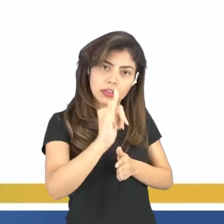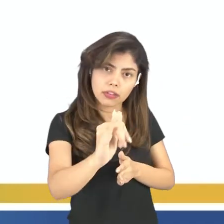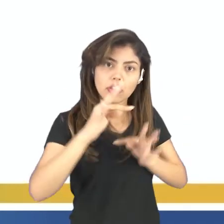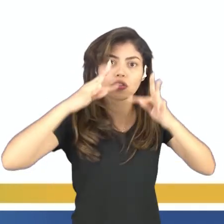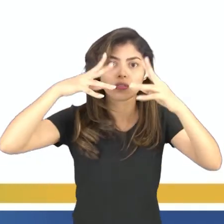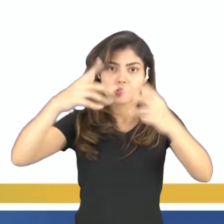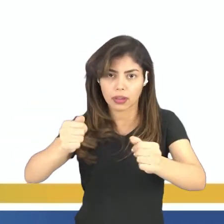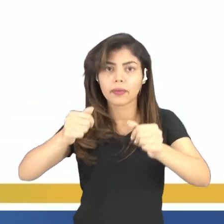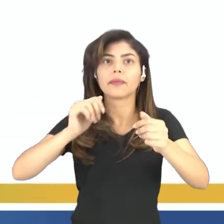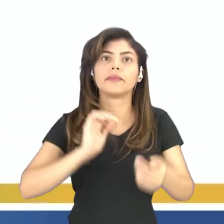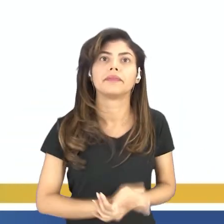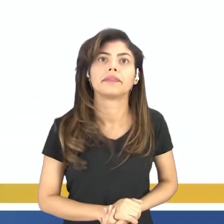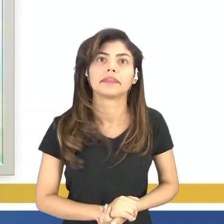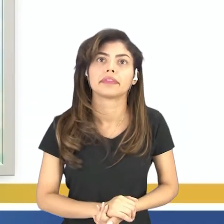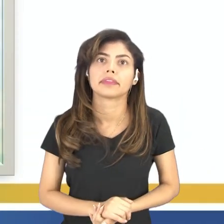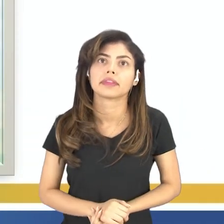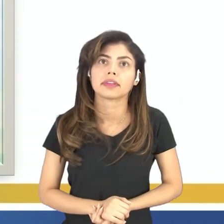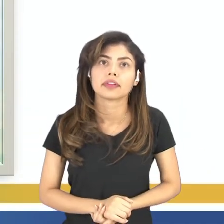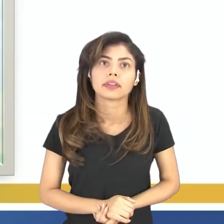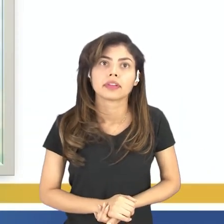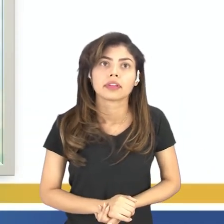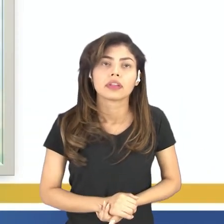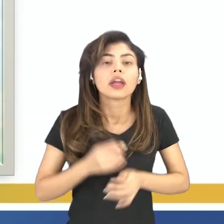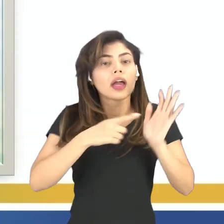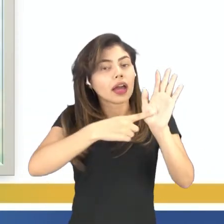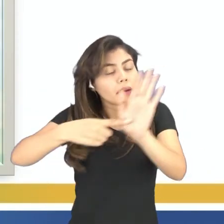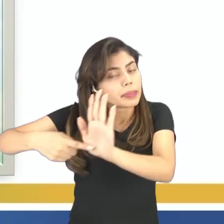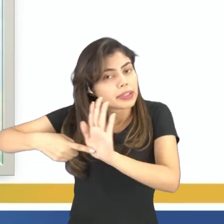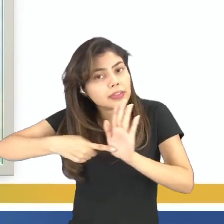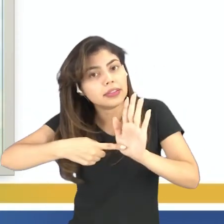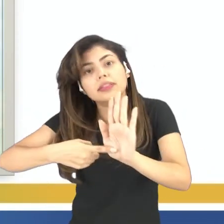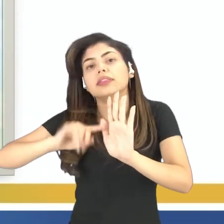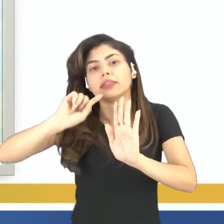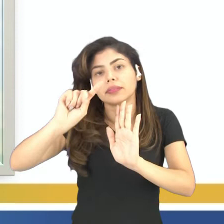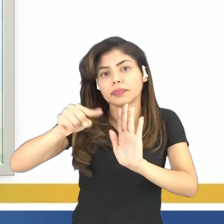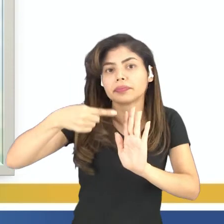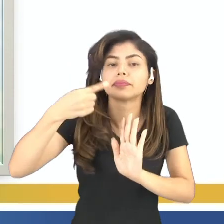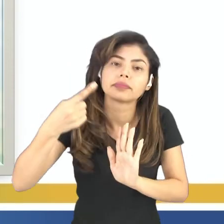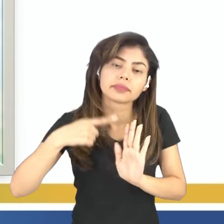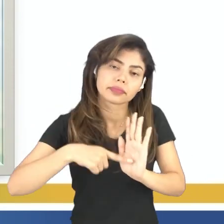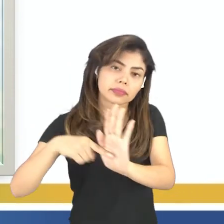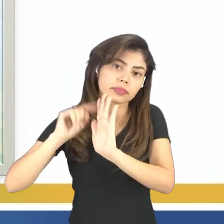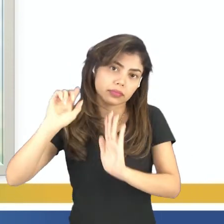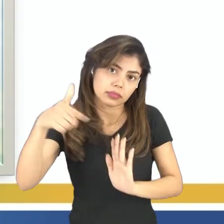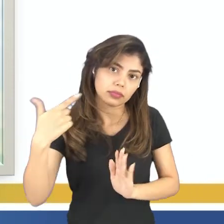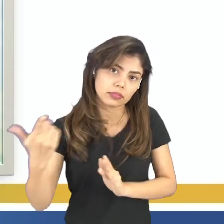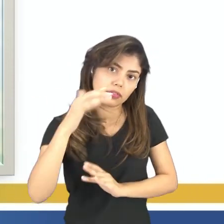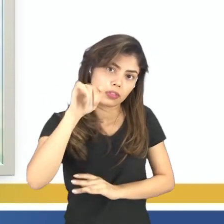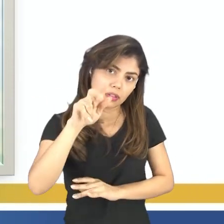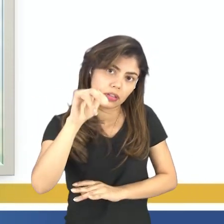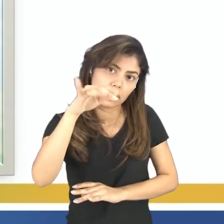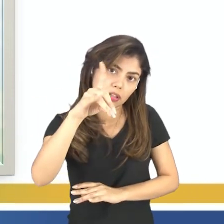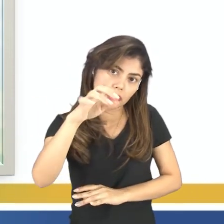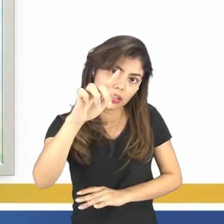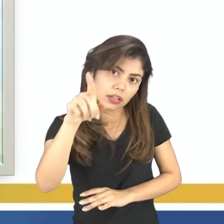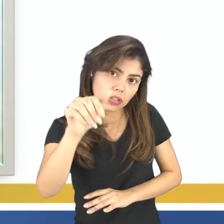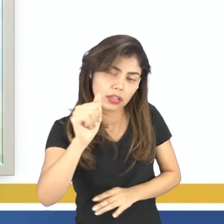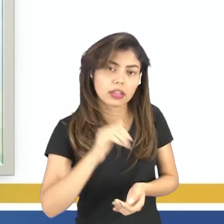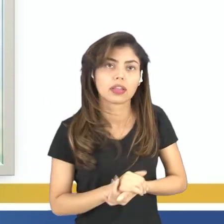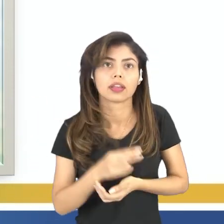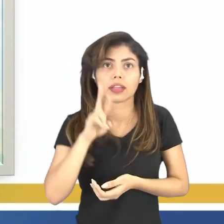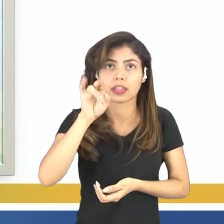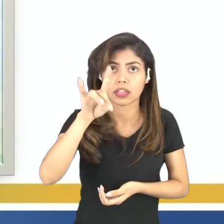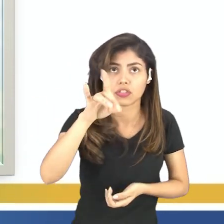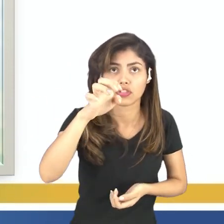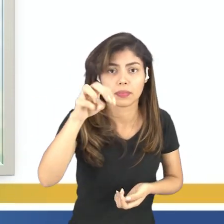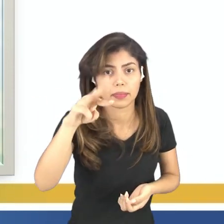uma energia dissipada. Aí com isso, a parcela que eu aproveito da energia